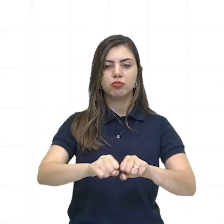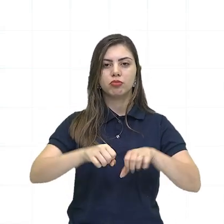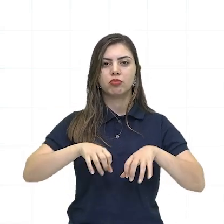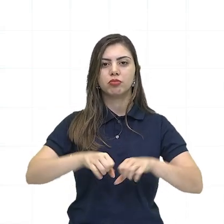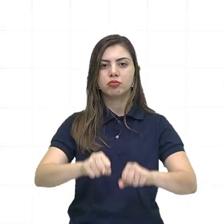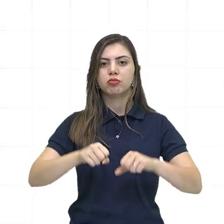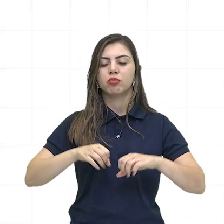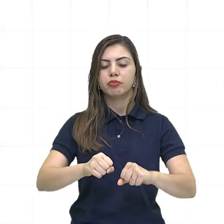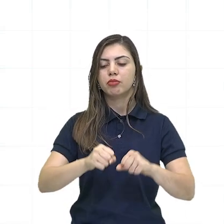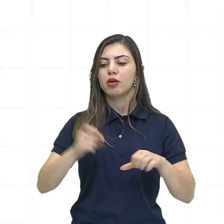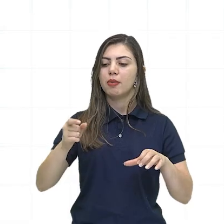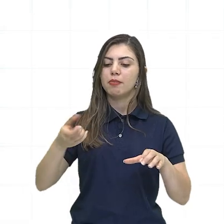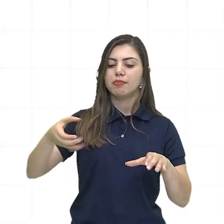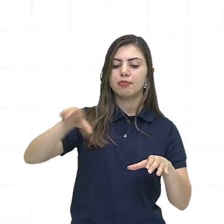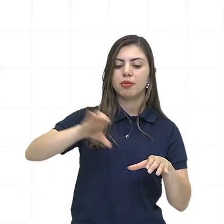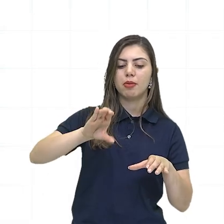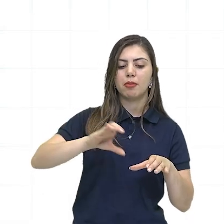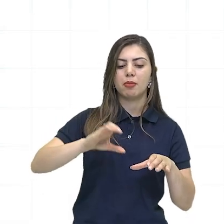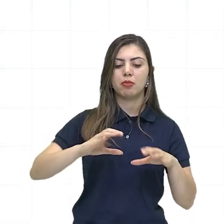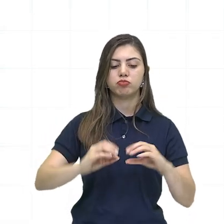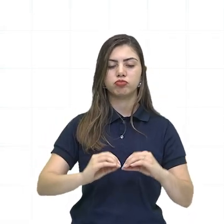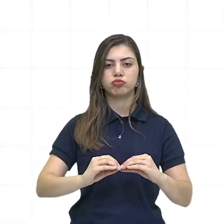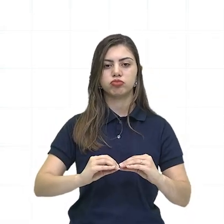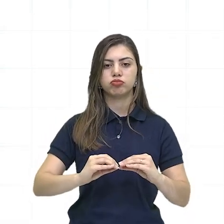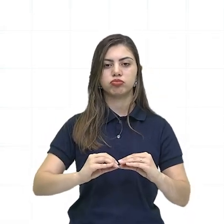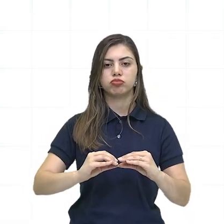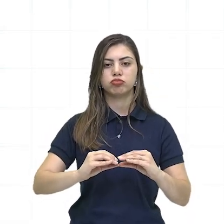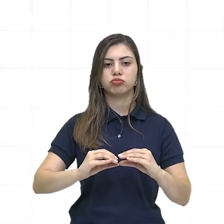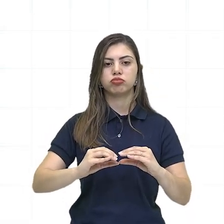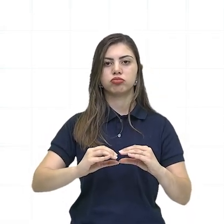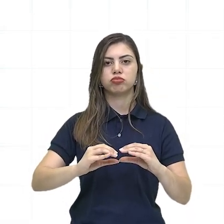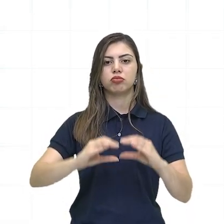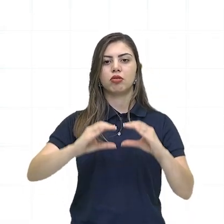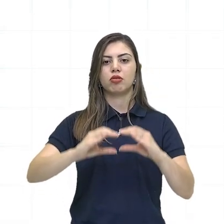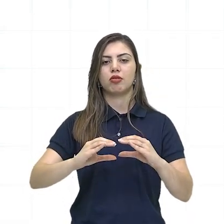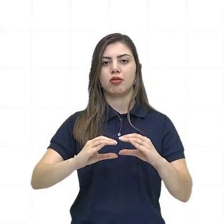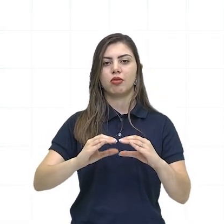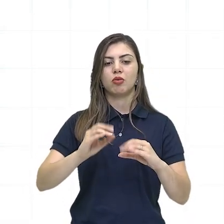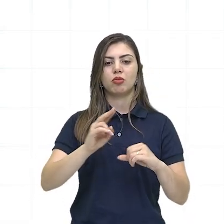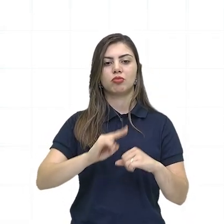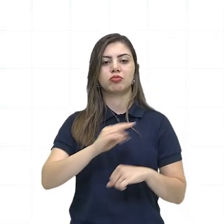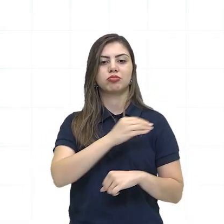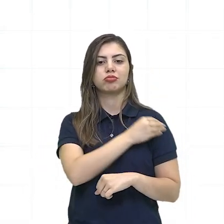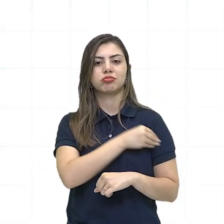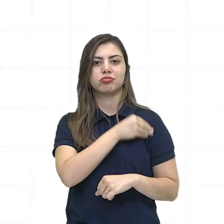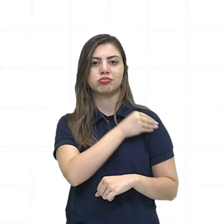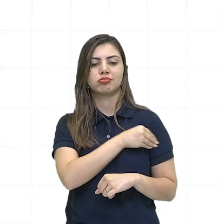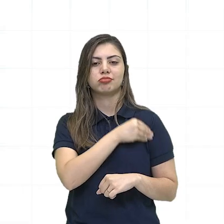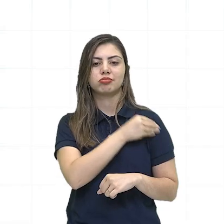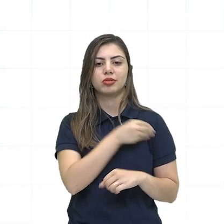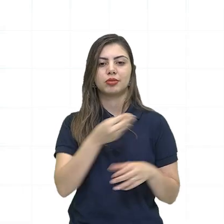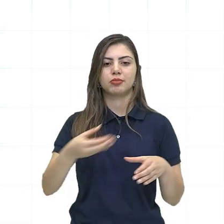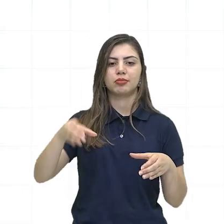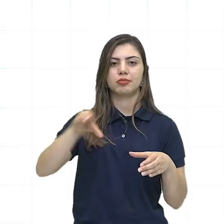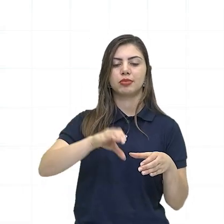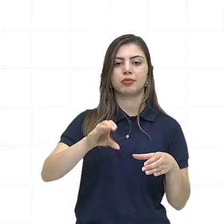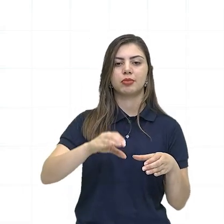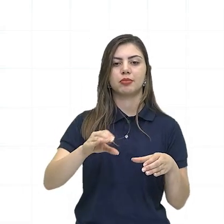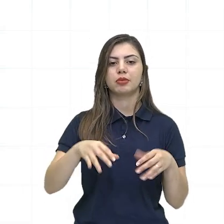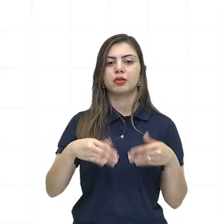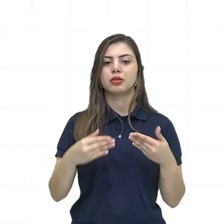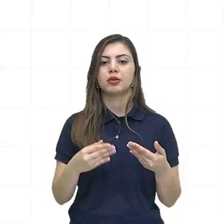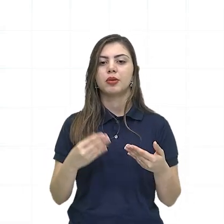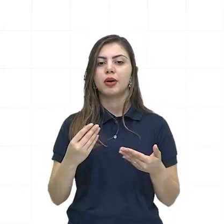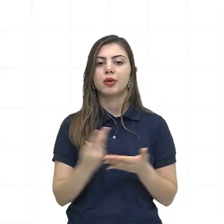produção do pão ocorre a fermentação alcoólica provocada por leveduras. Esses